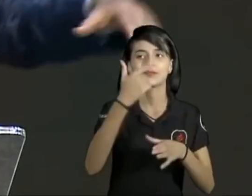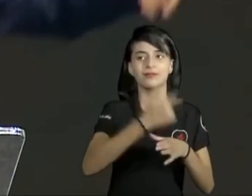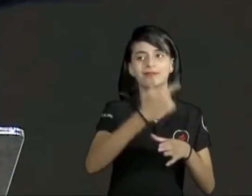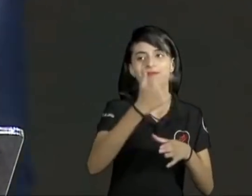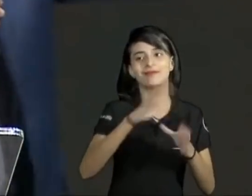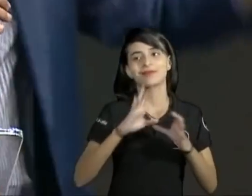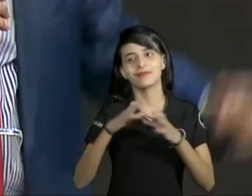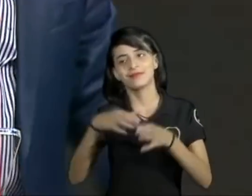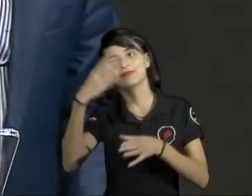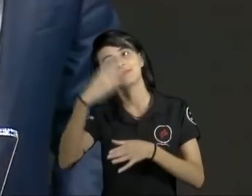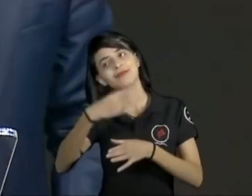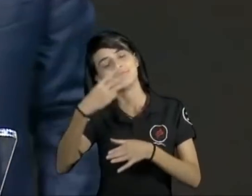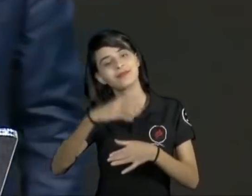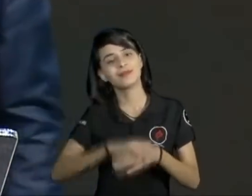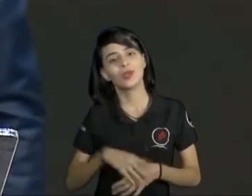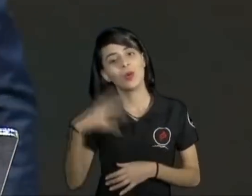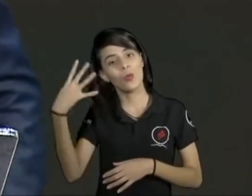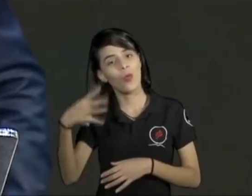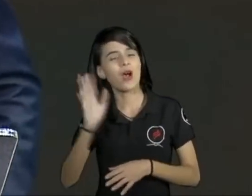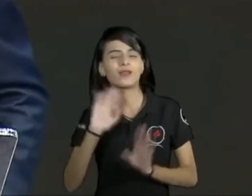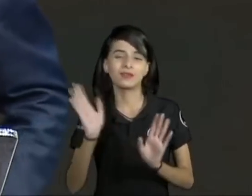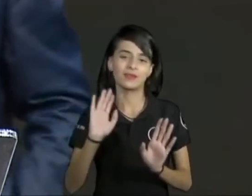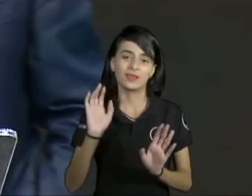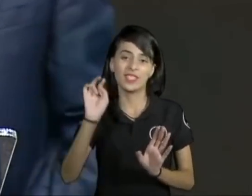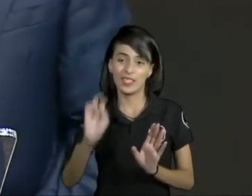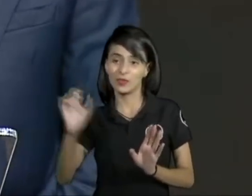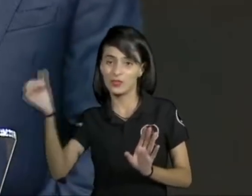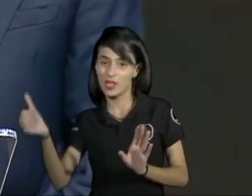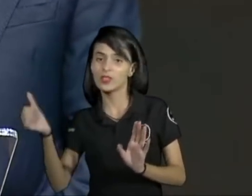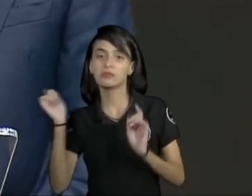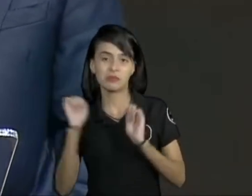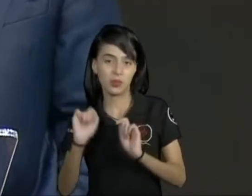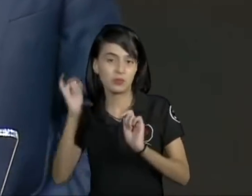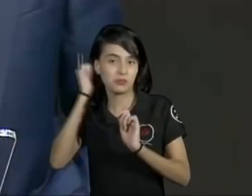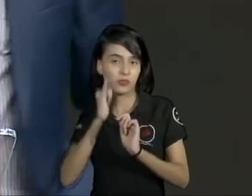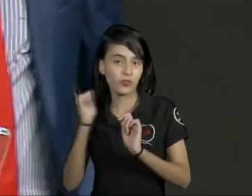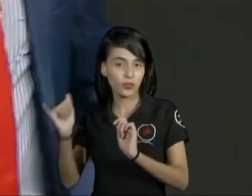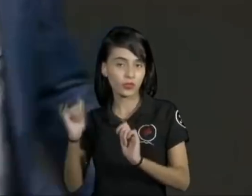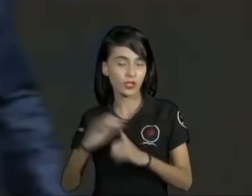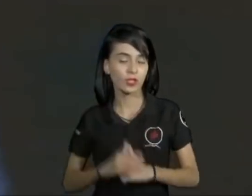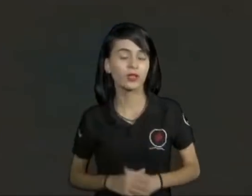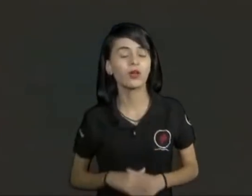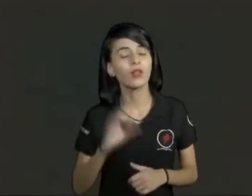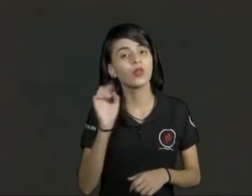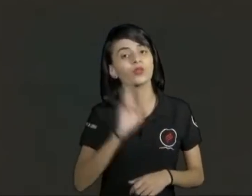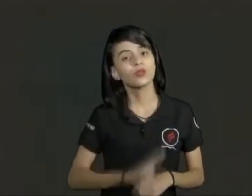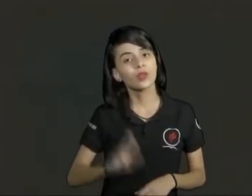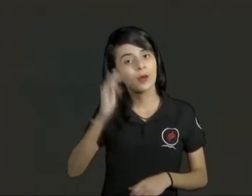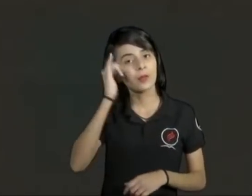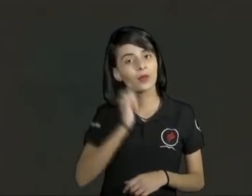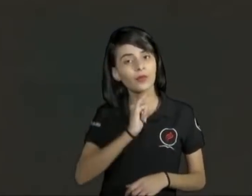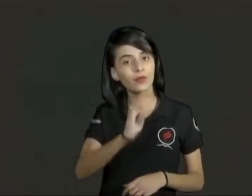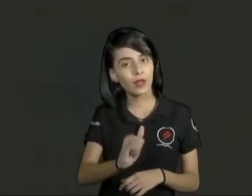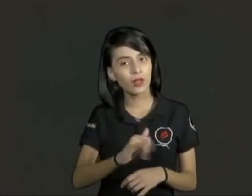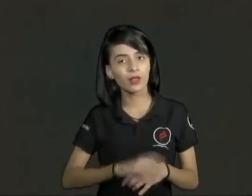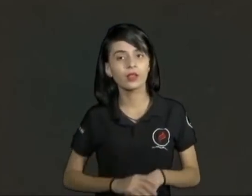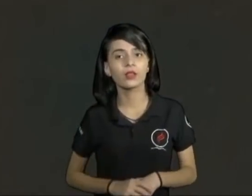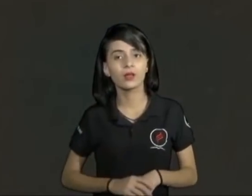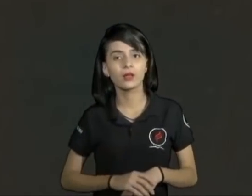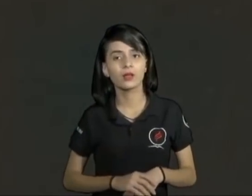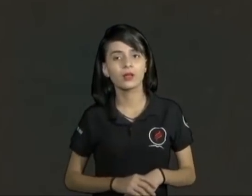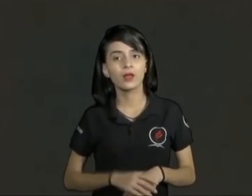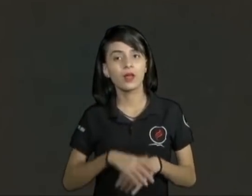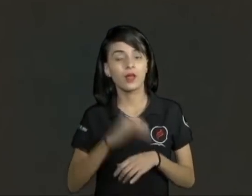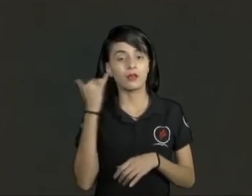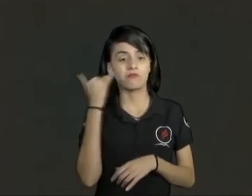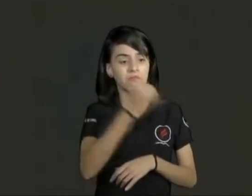pertence ao segundo para quem pertence ao terceiro ou quarto né porque tudo certo E nós como salvar um profeta para trazer uma palavra